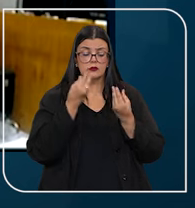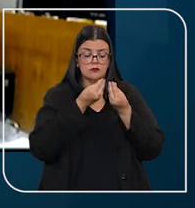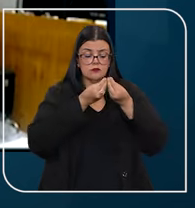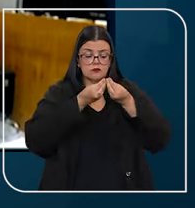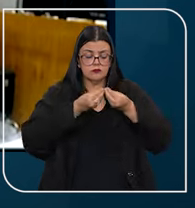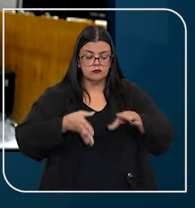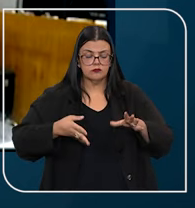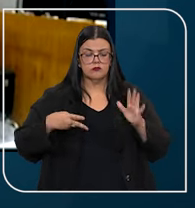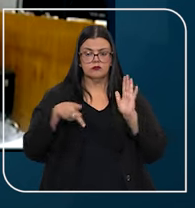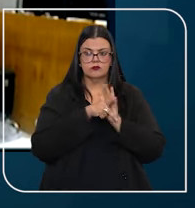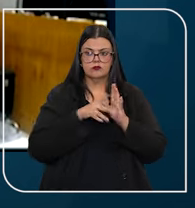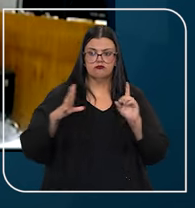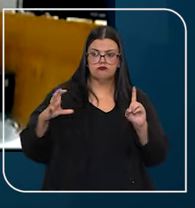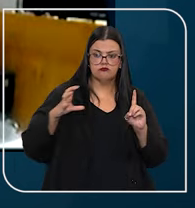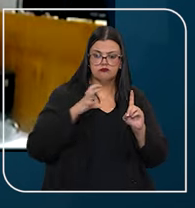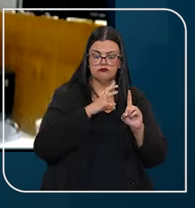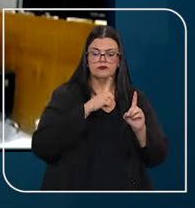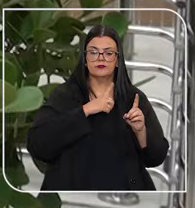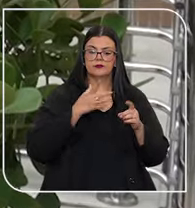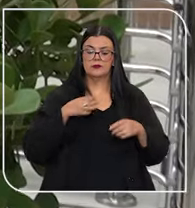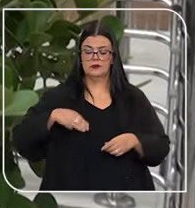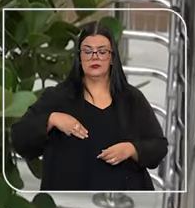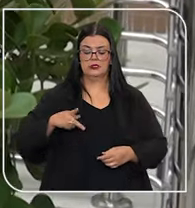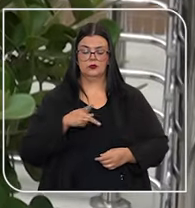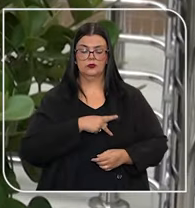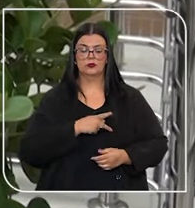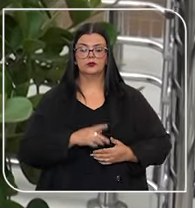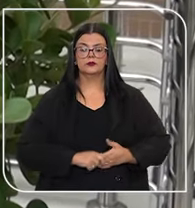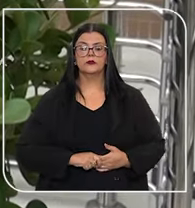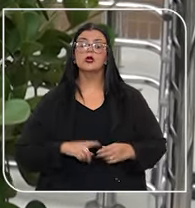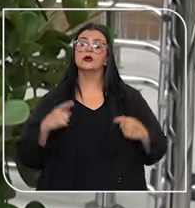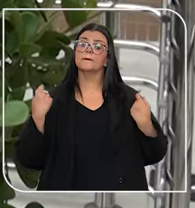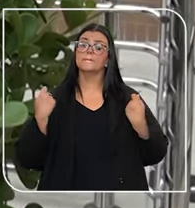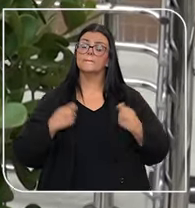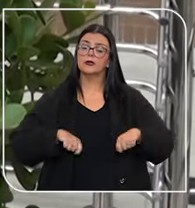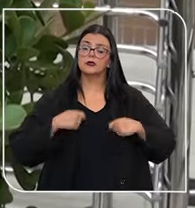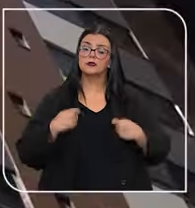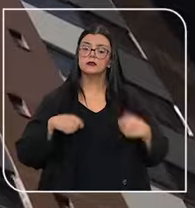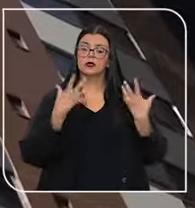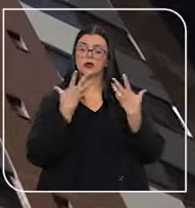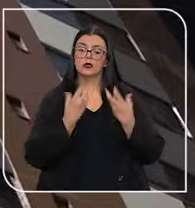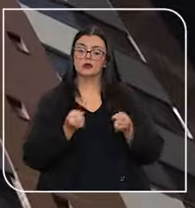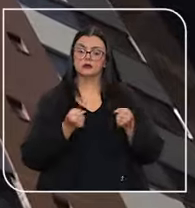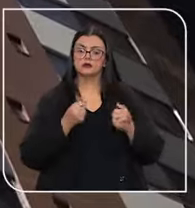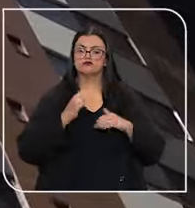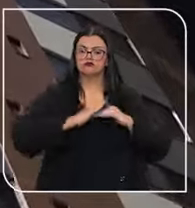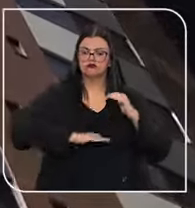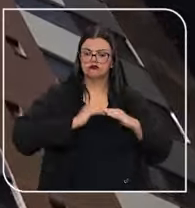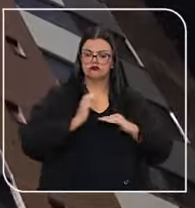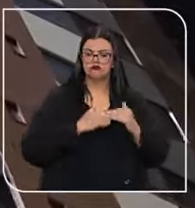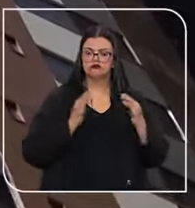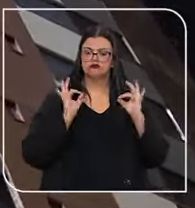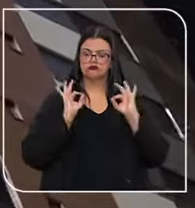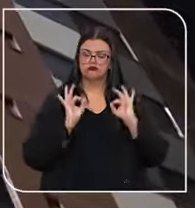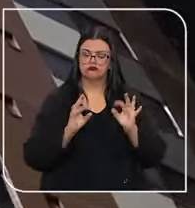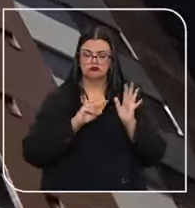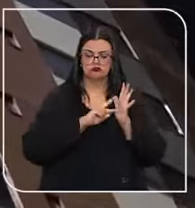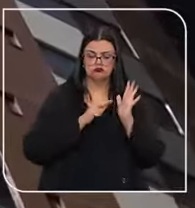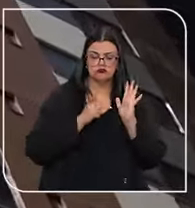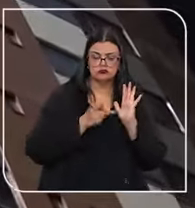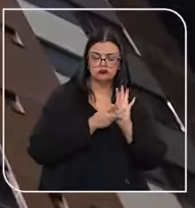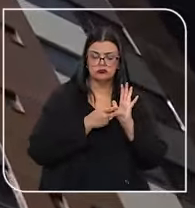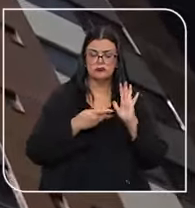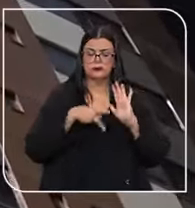que para a configuração do dano moral coletivo conforme solicitou o ministério público é preciso reconhecer conduta de